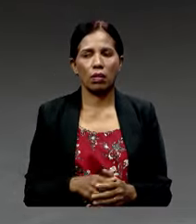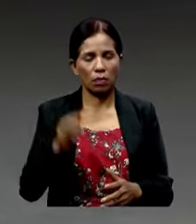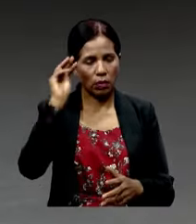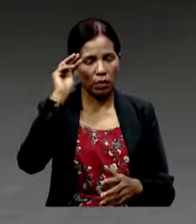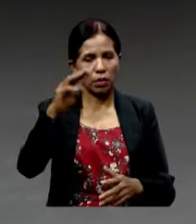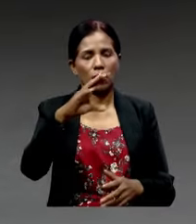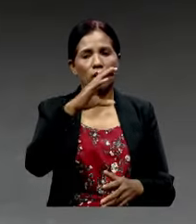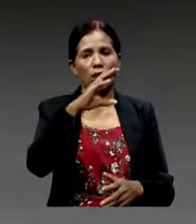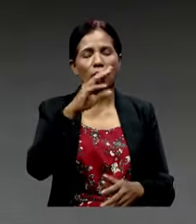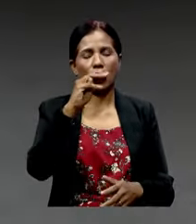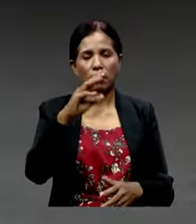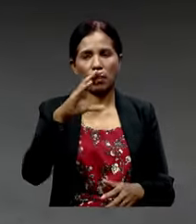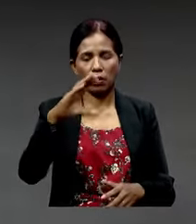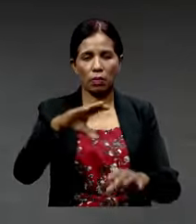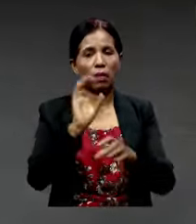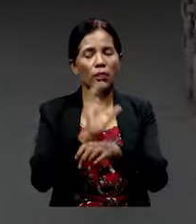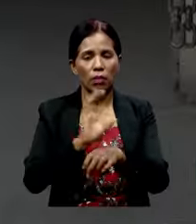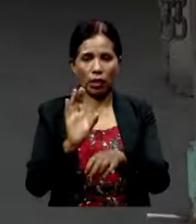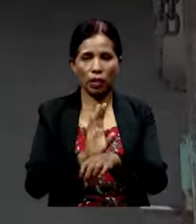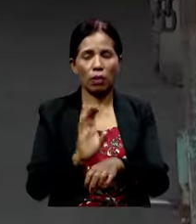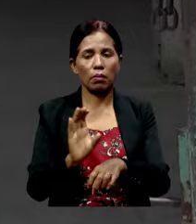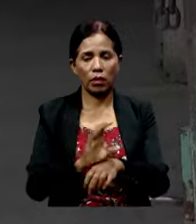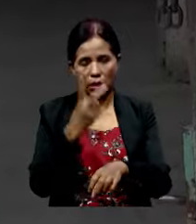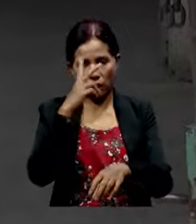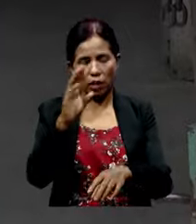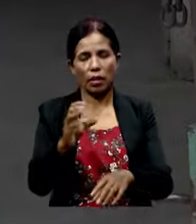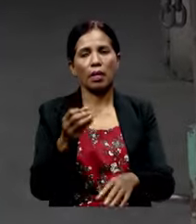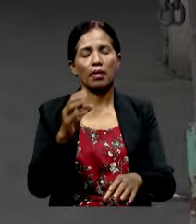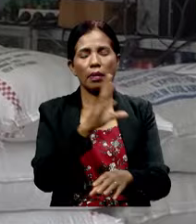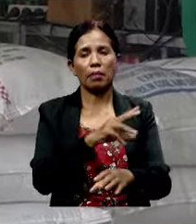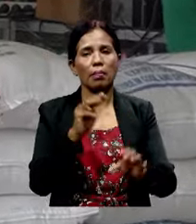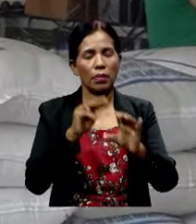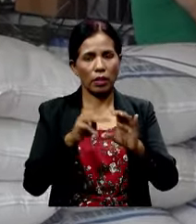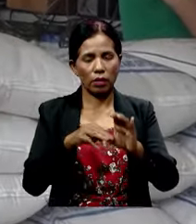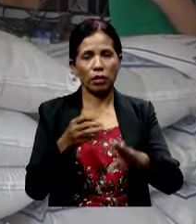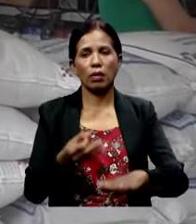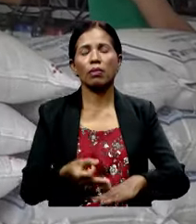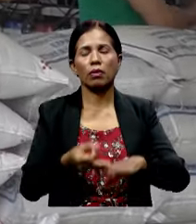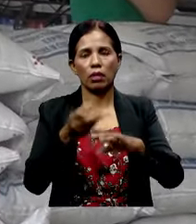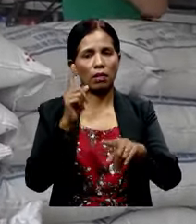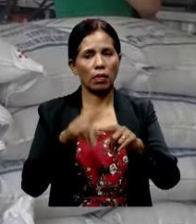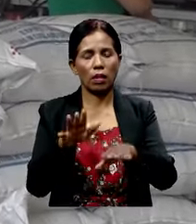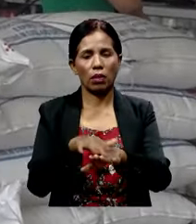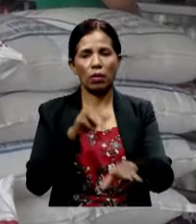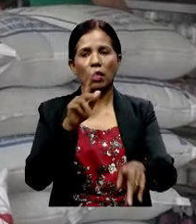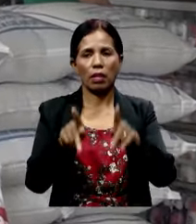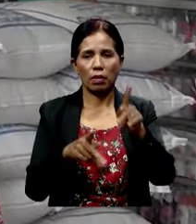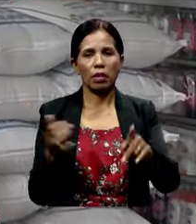comercio industria hal acompañamento va iha presu mercado ni para la bele afeta va i tenia comunidade sira na ve